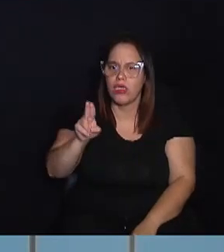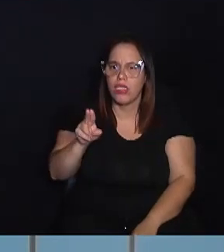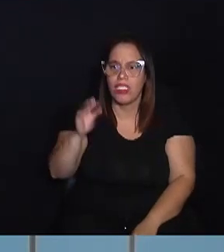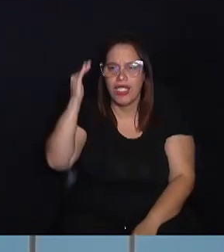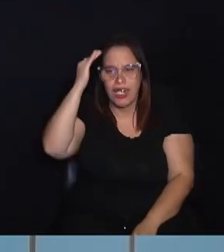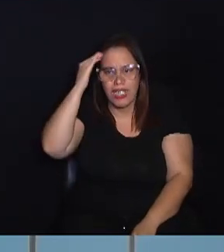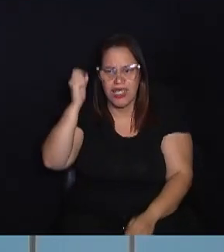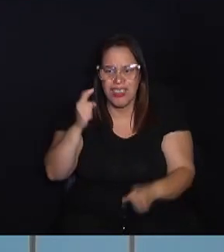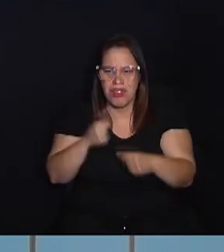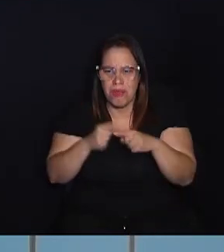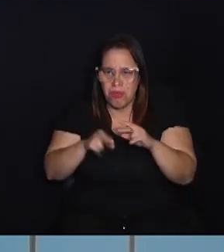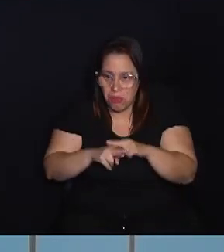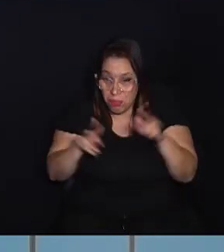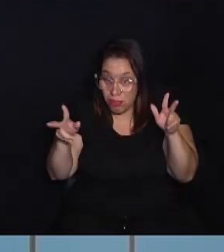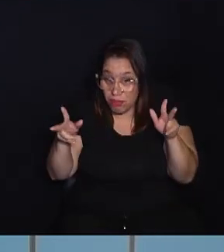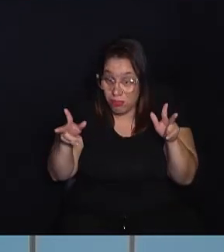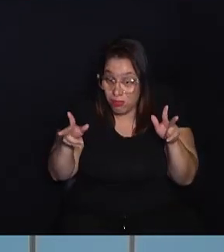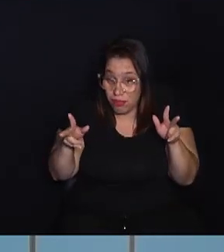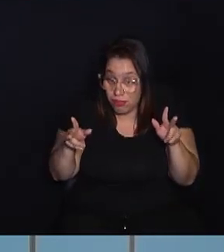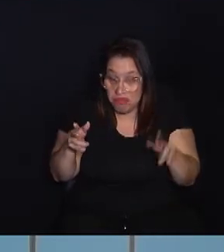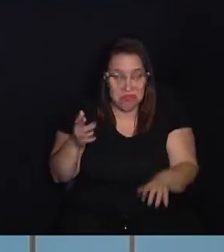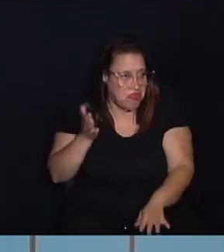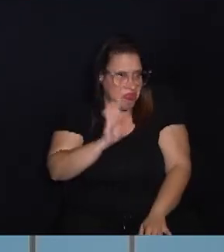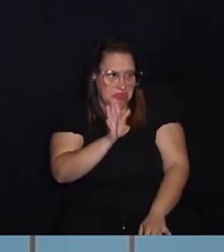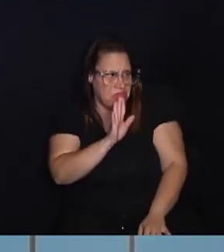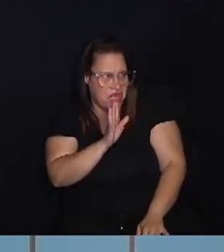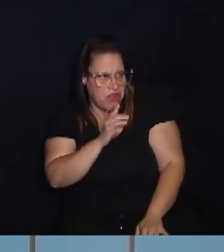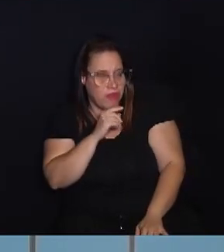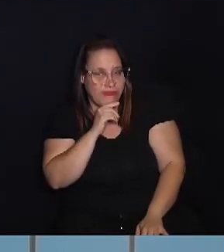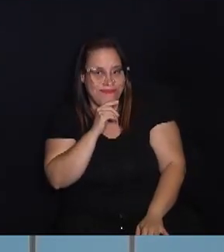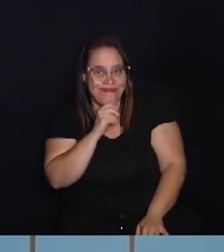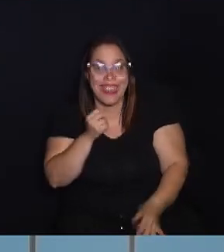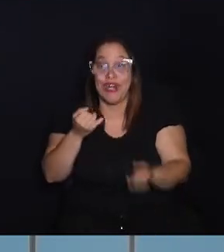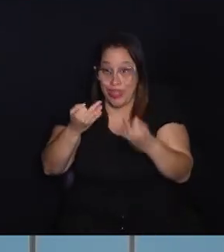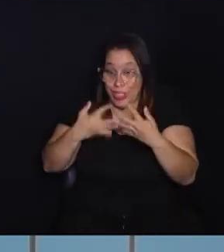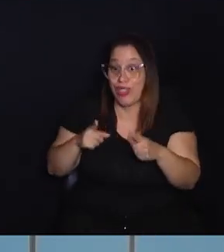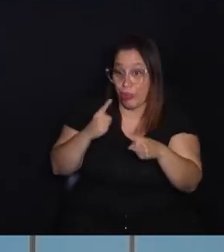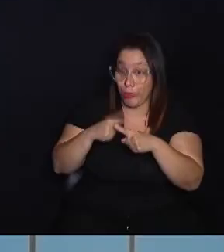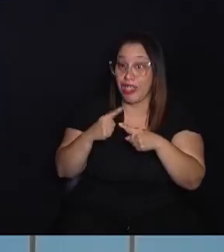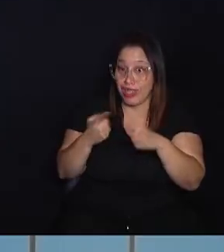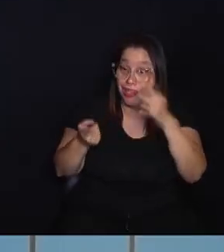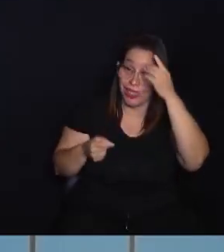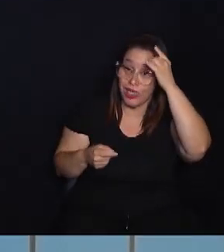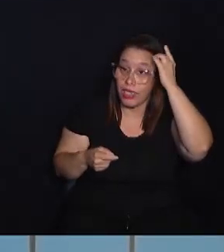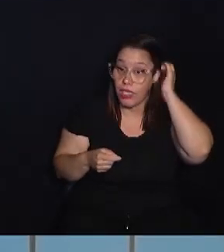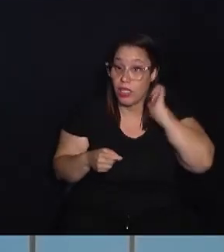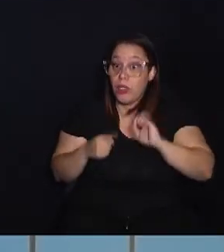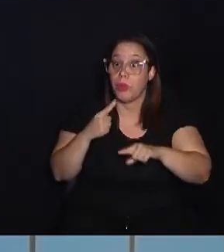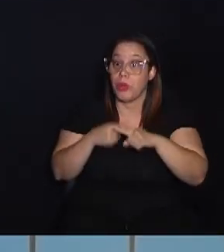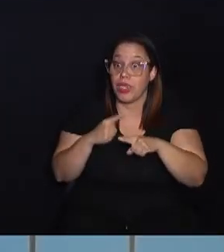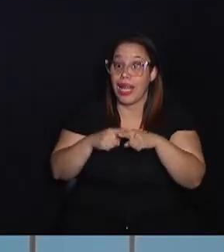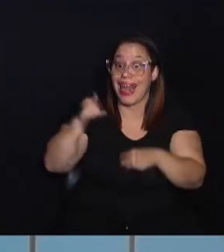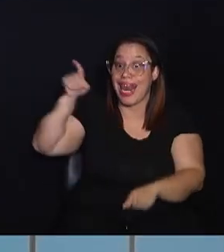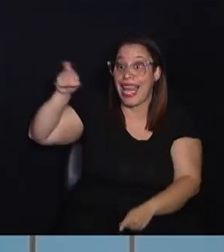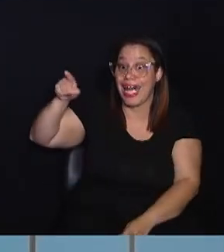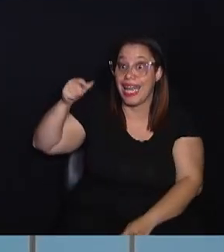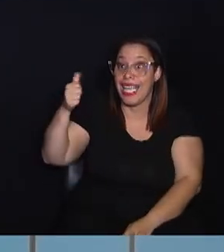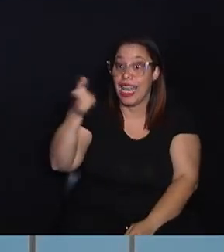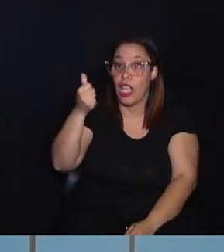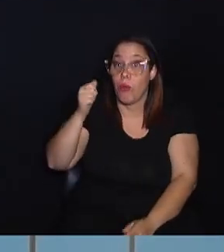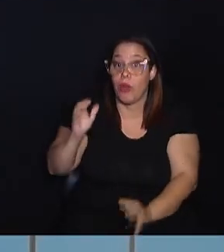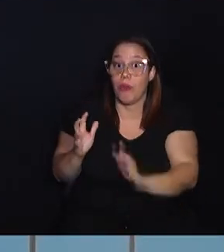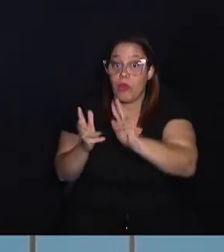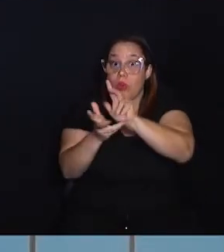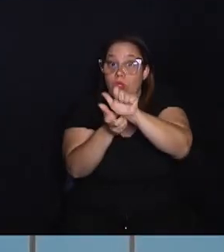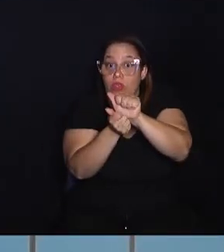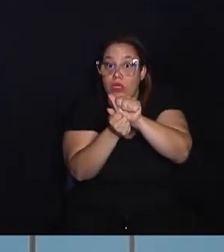que tem essa diferença? Não. Eu falei, então eu vou te falar por quê. Você pesquisa. Porque lá é o primeiro mundo